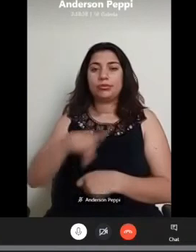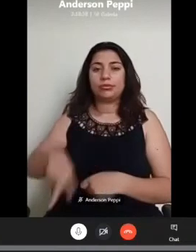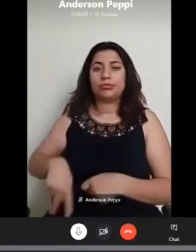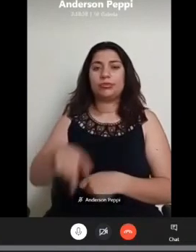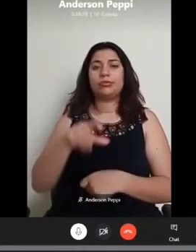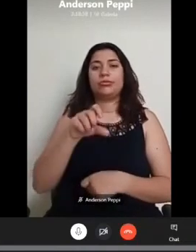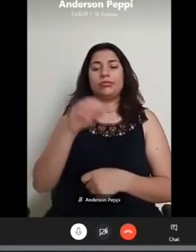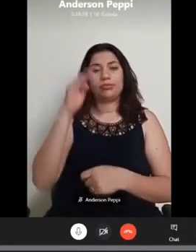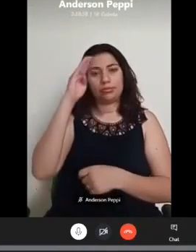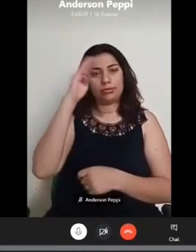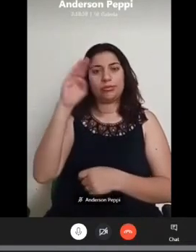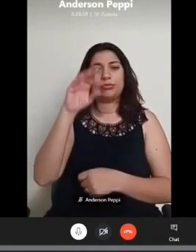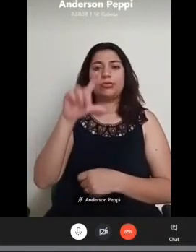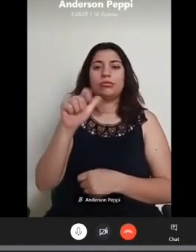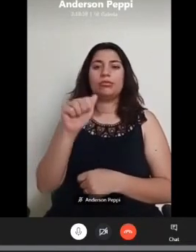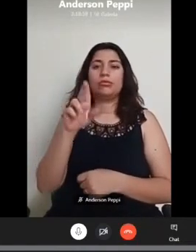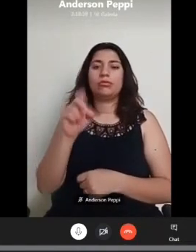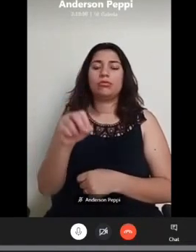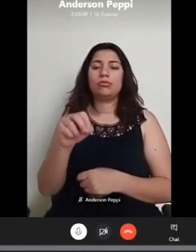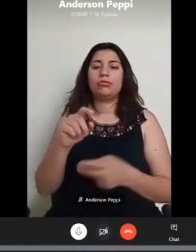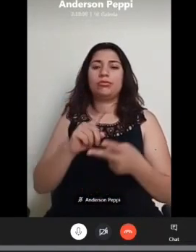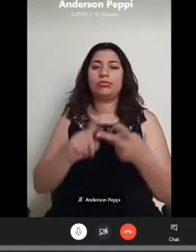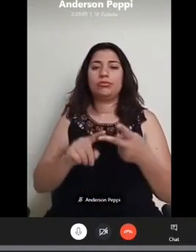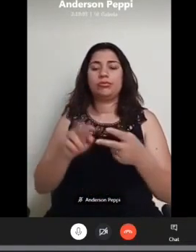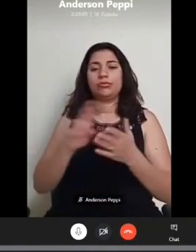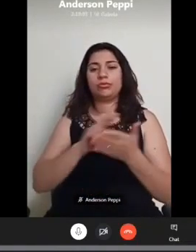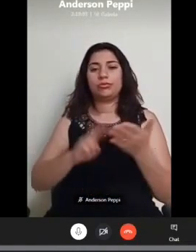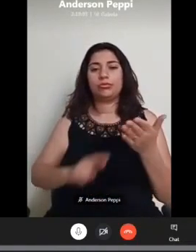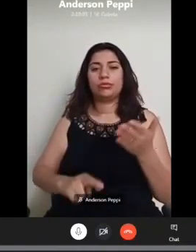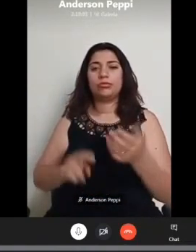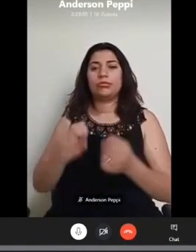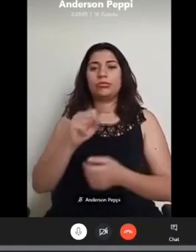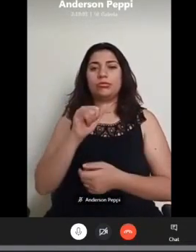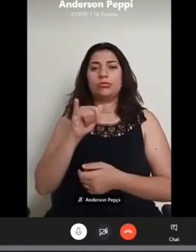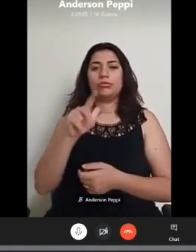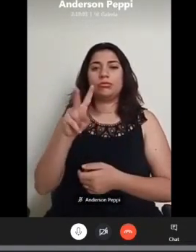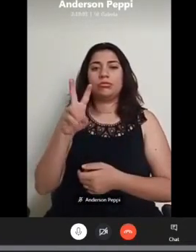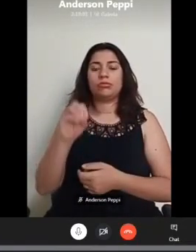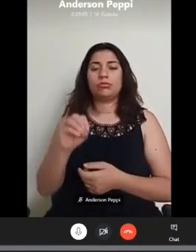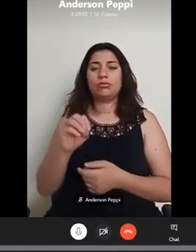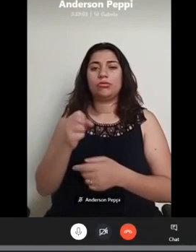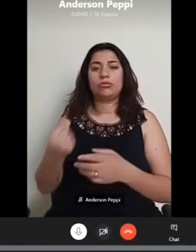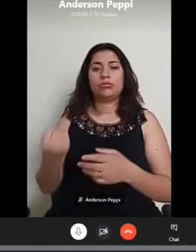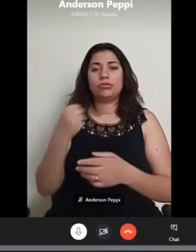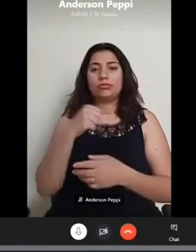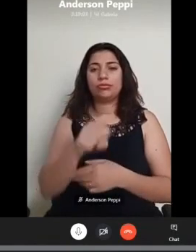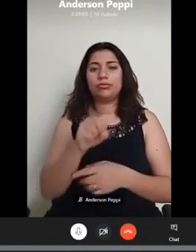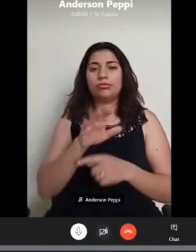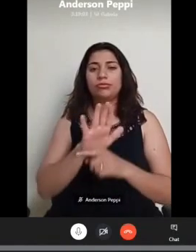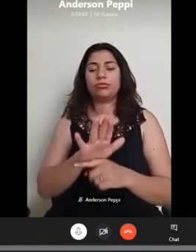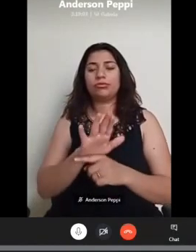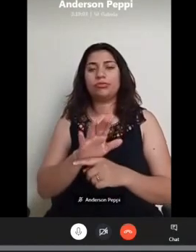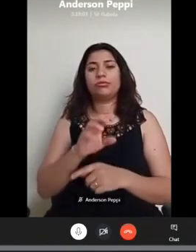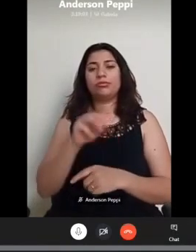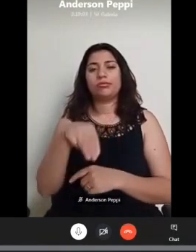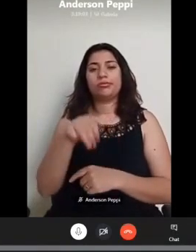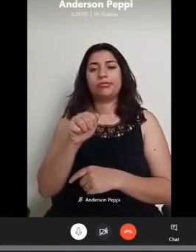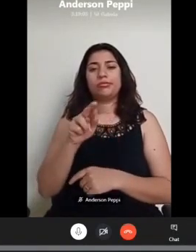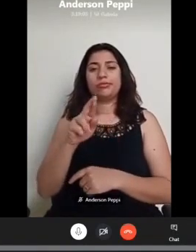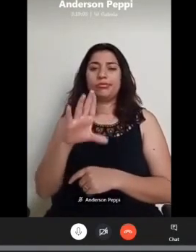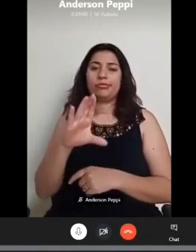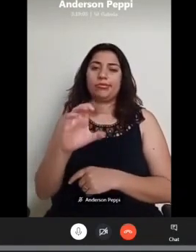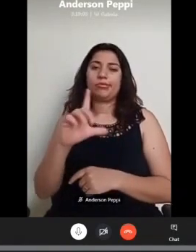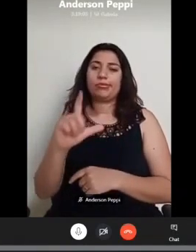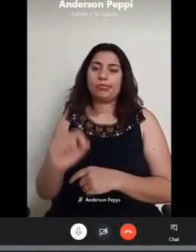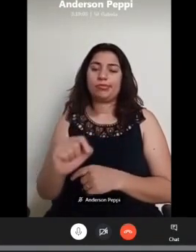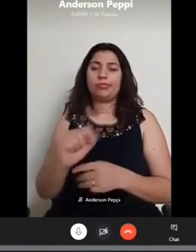como relator o Silvio Santos e como membro Marcelo Sleiman. Comissão de